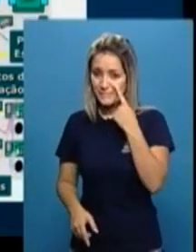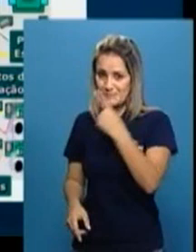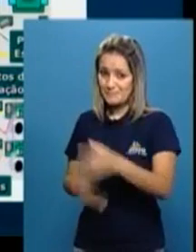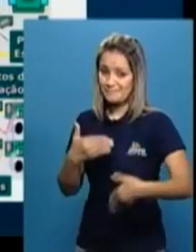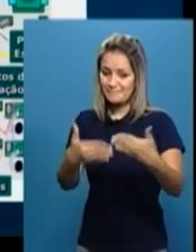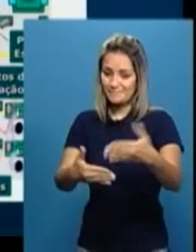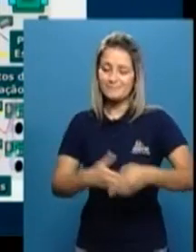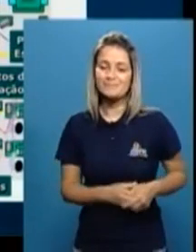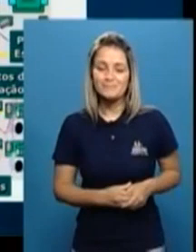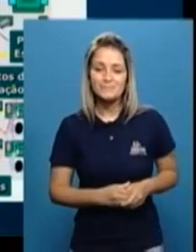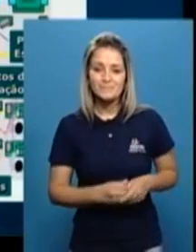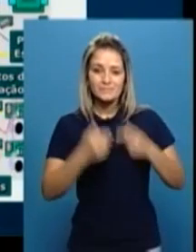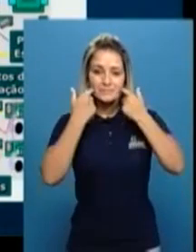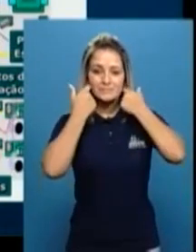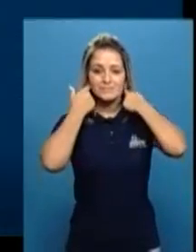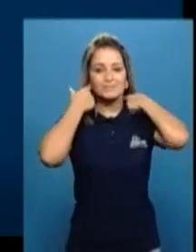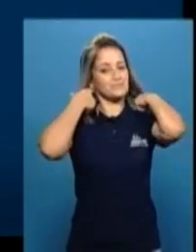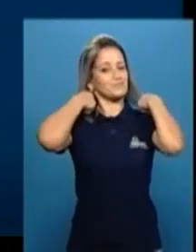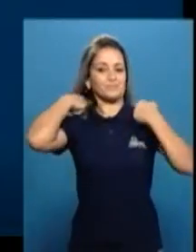slide.